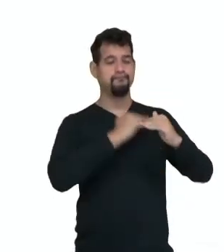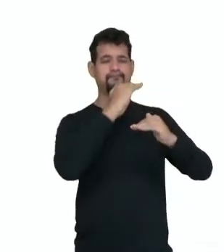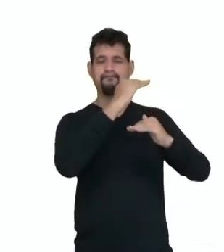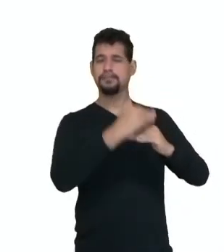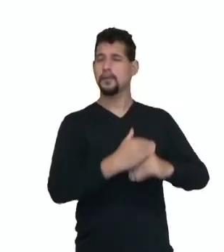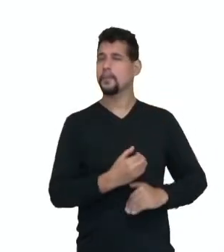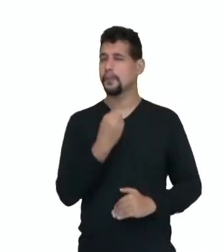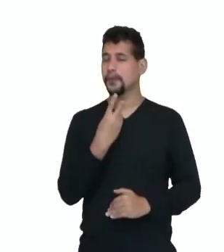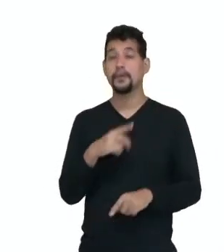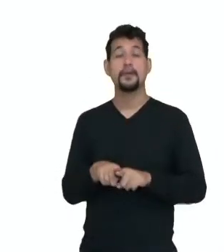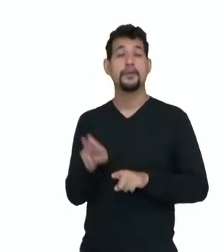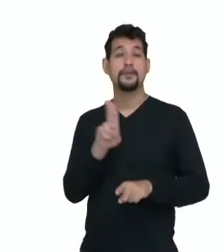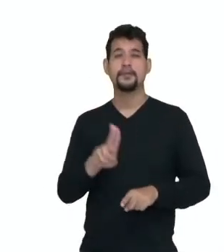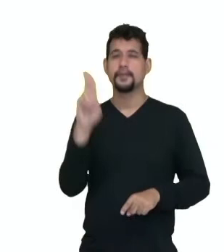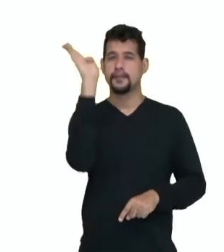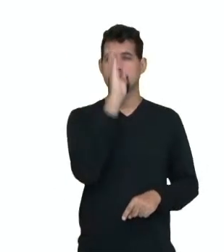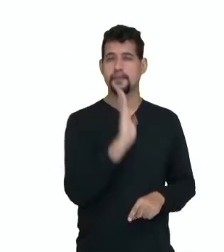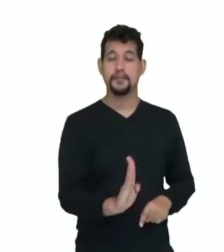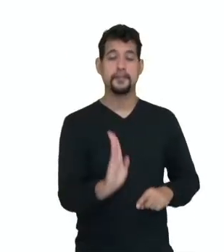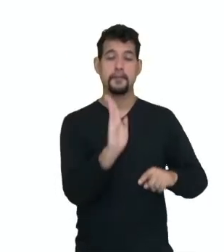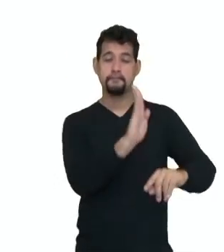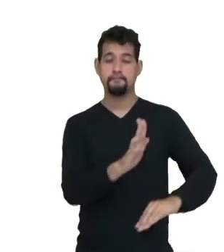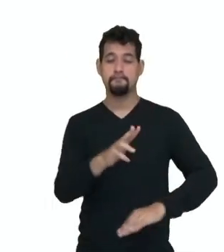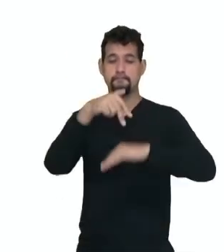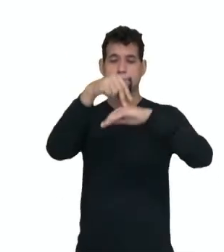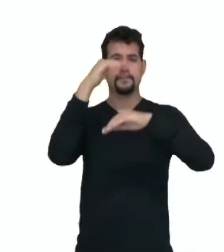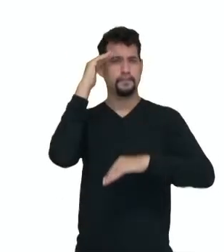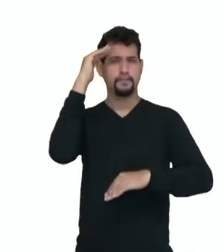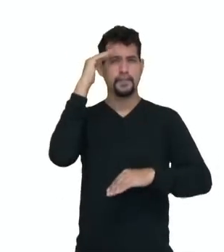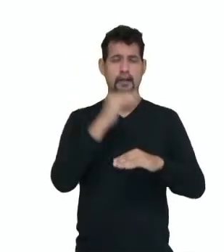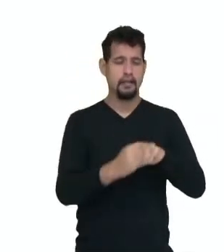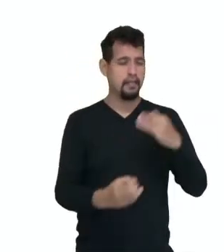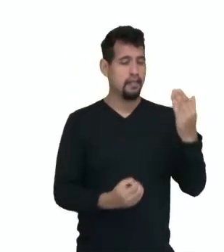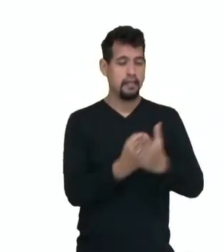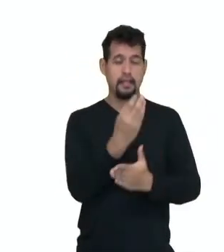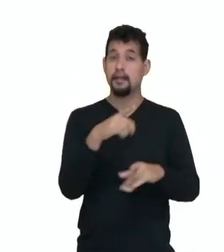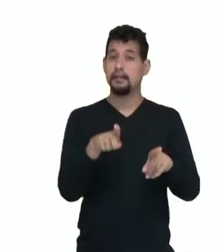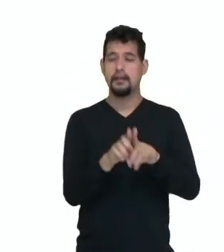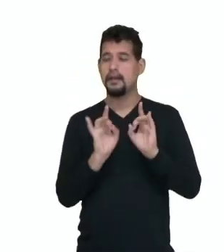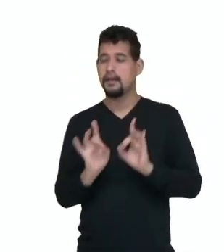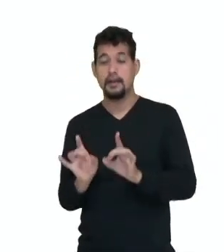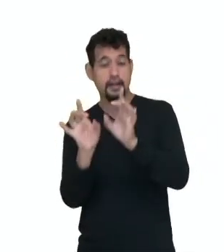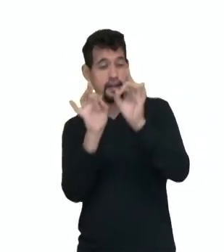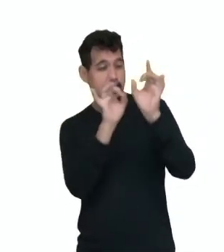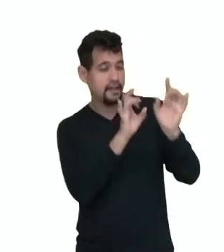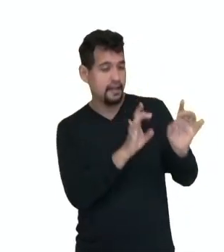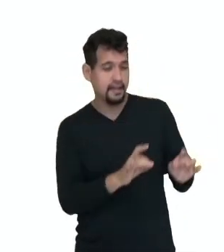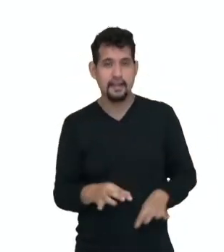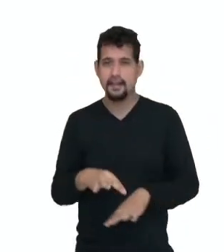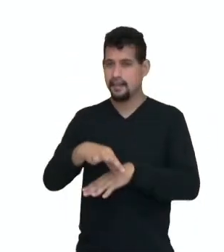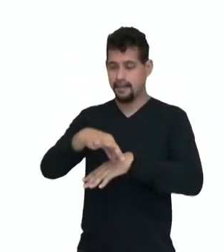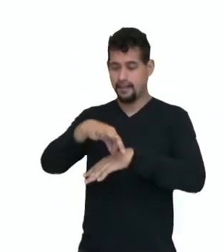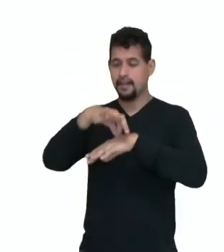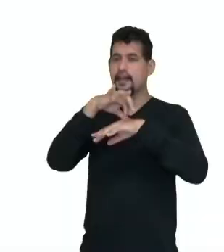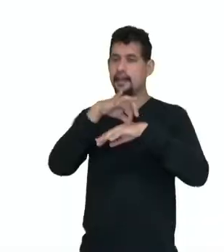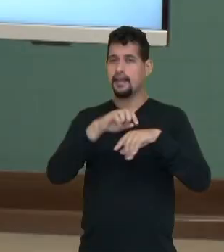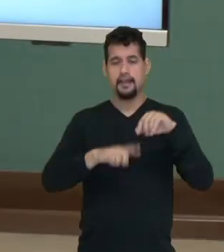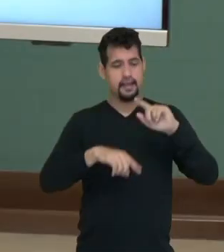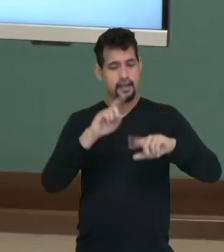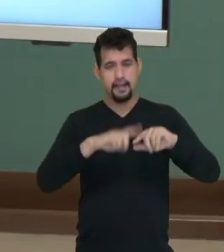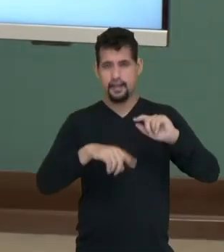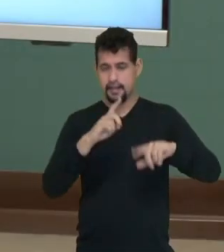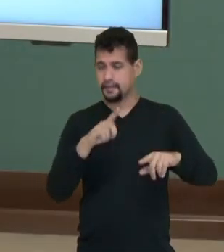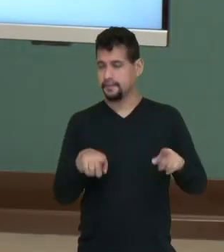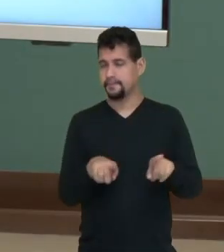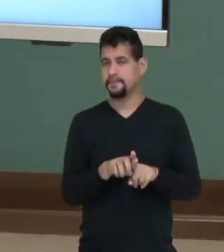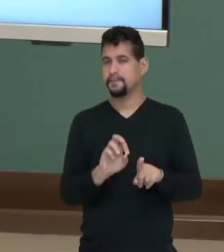qualitativo, colocando então o Brasil no rol dos principais produtores e exportadores de carne e material genético